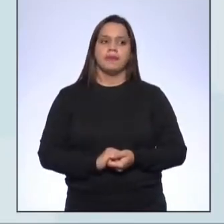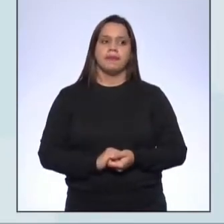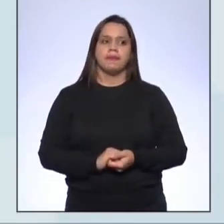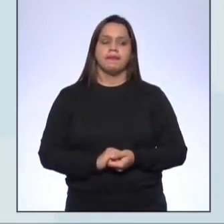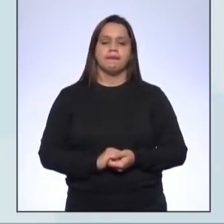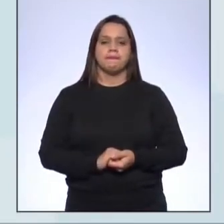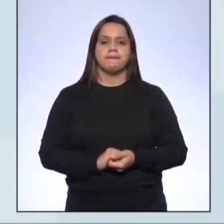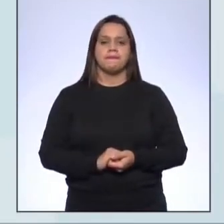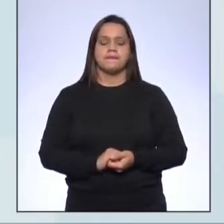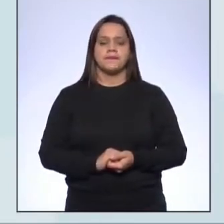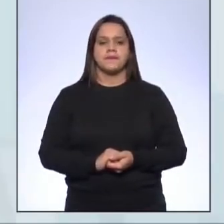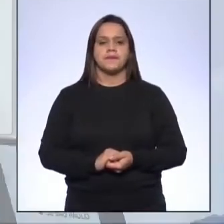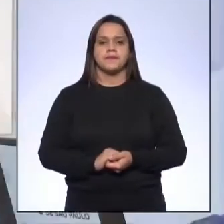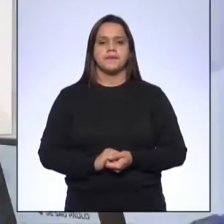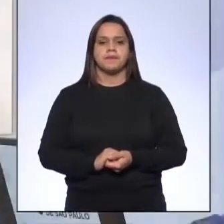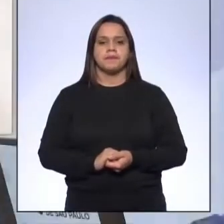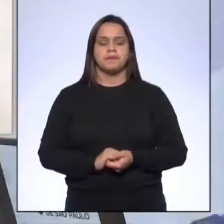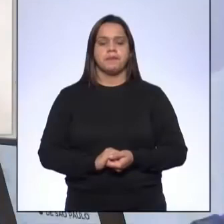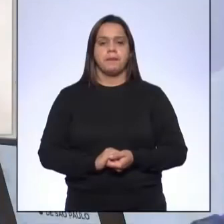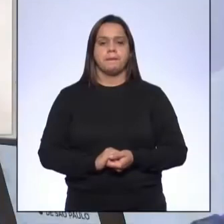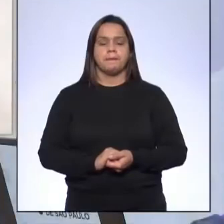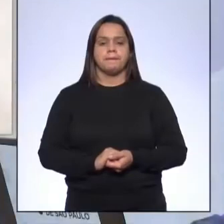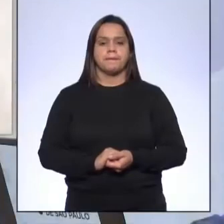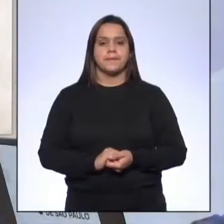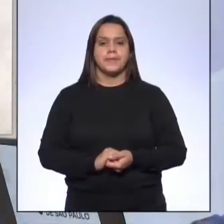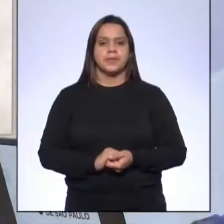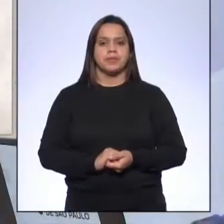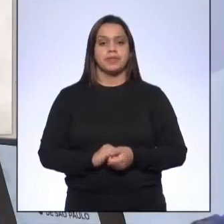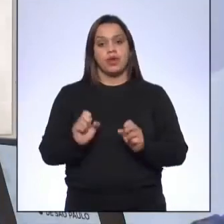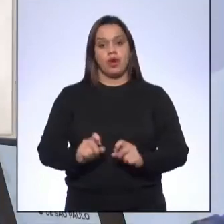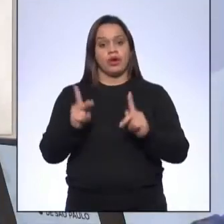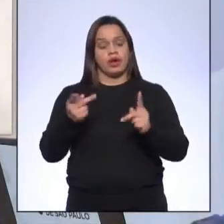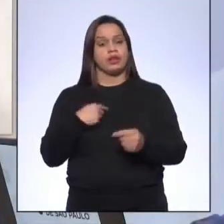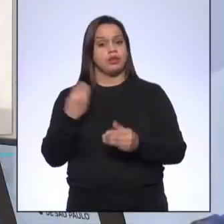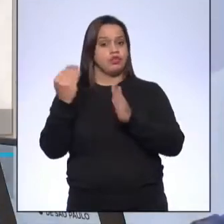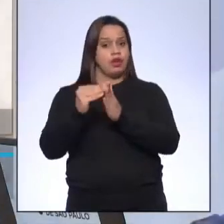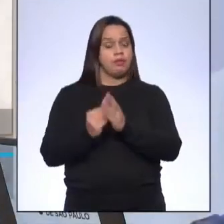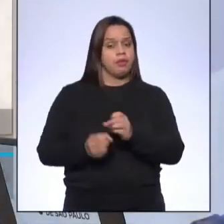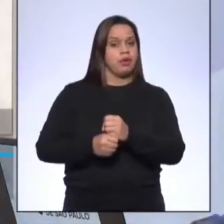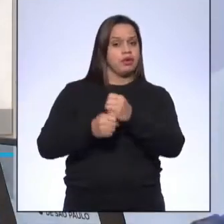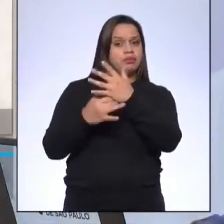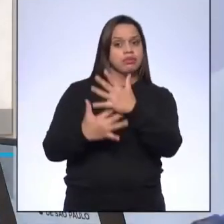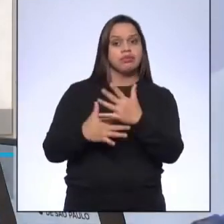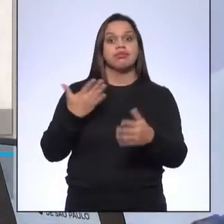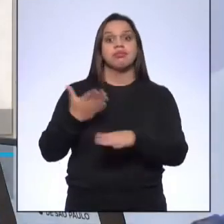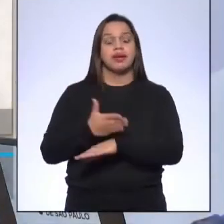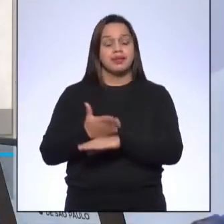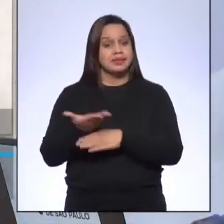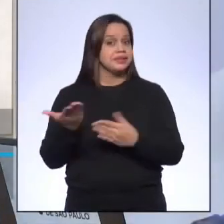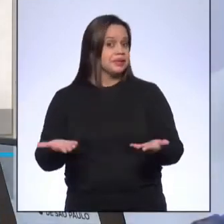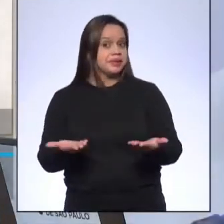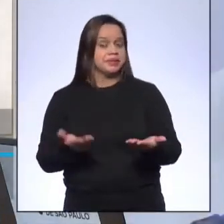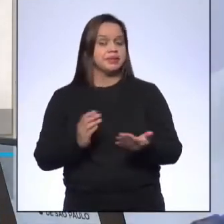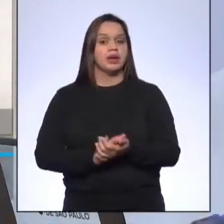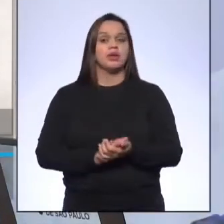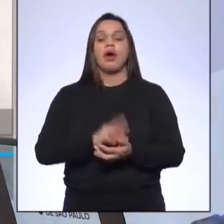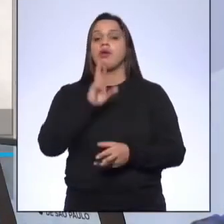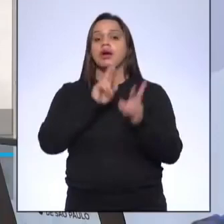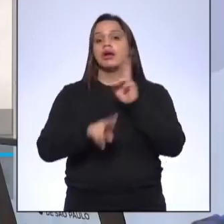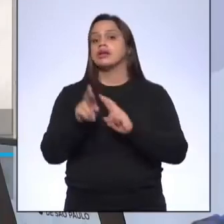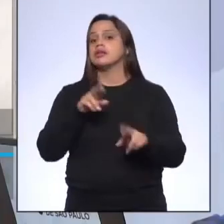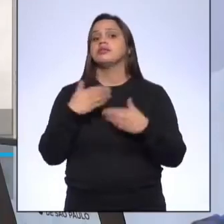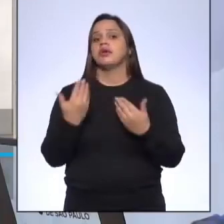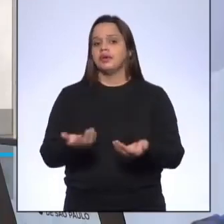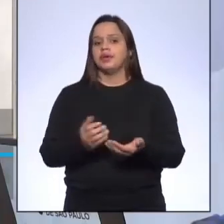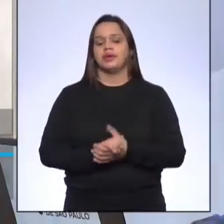aqueles trovões terríveis. Ok? Então, já coloque aí no chat qual vai ser quais são as